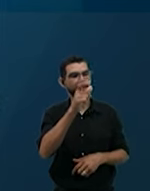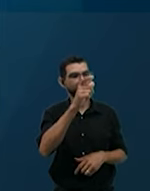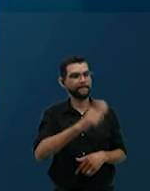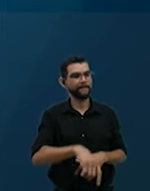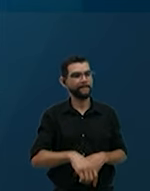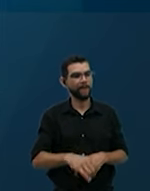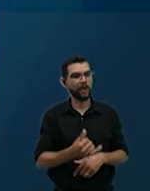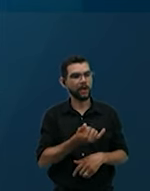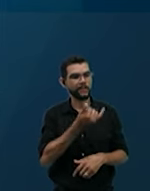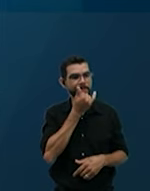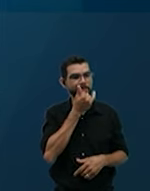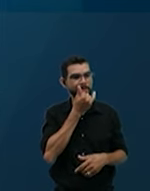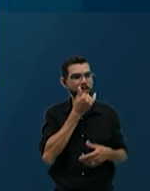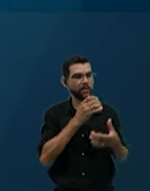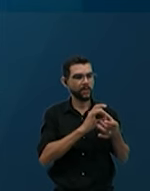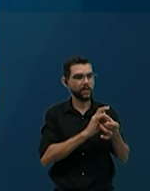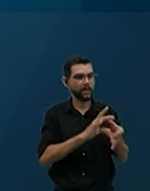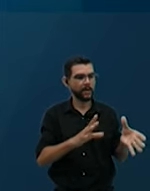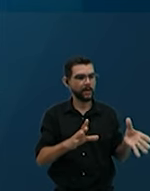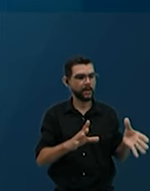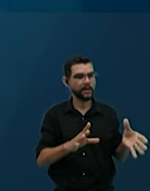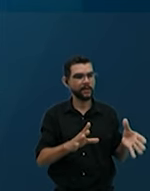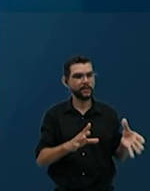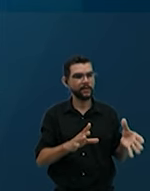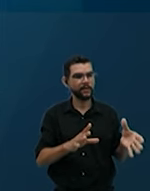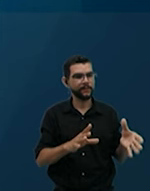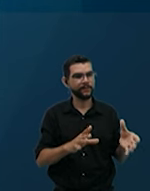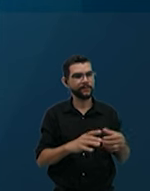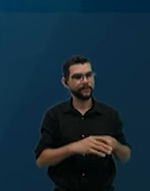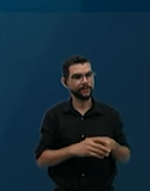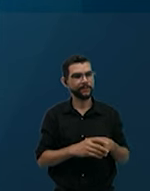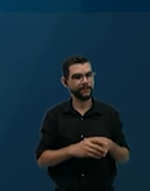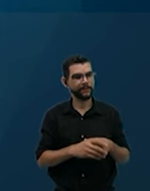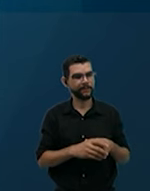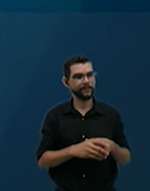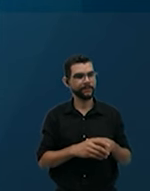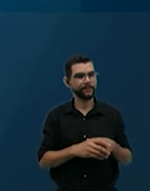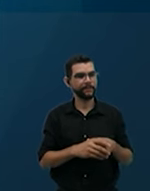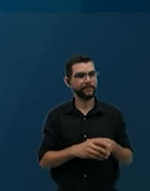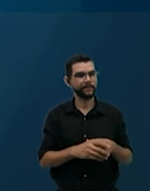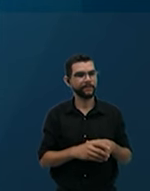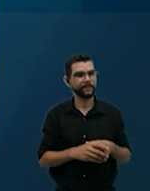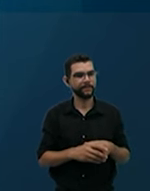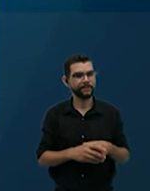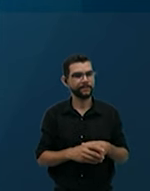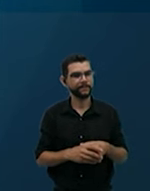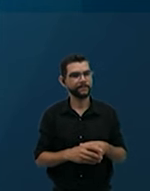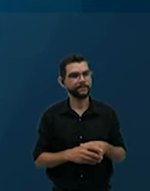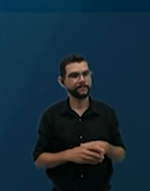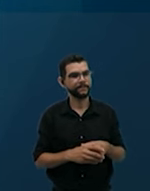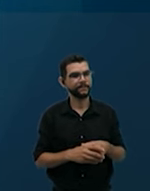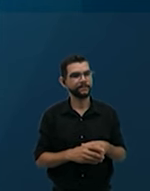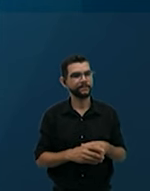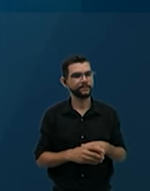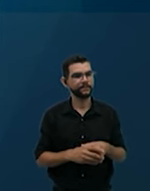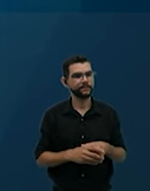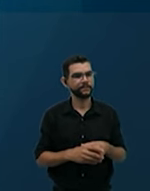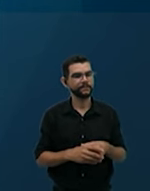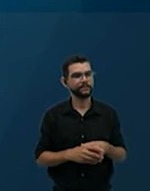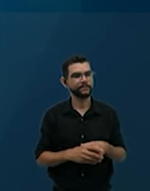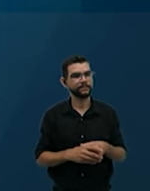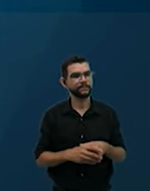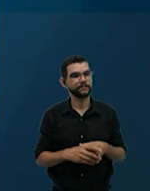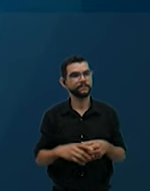pelo deferimento ou indeferimento da pretensão, né? Eu discorro sobre essa reparação econômica,